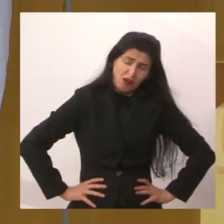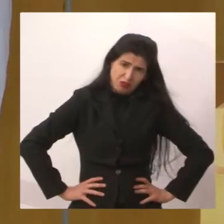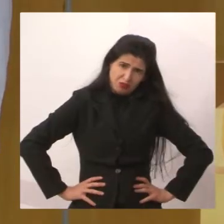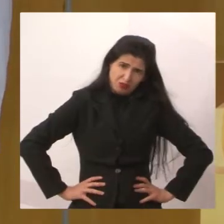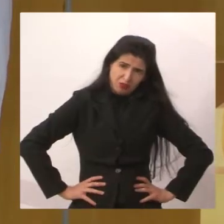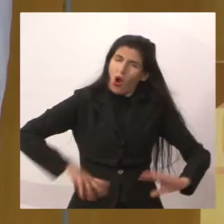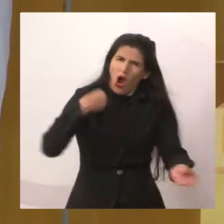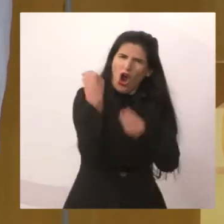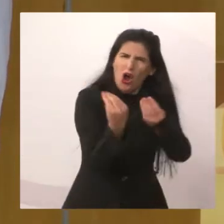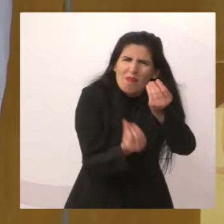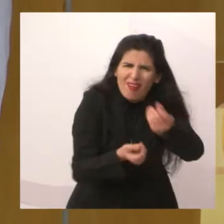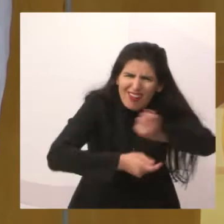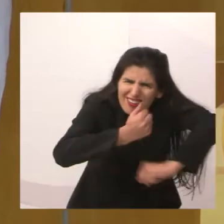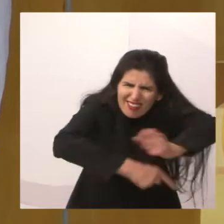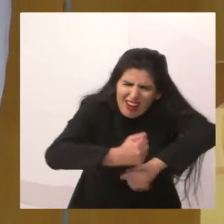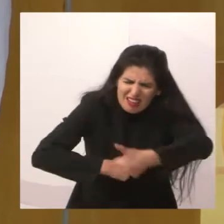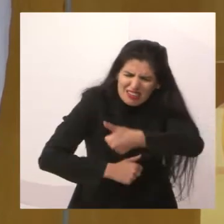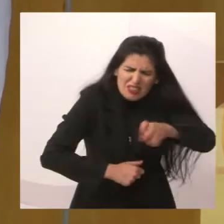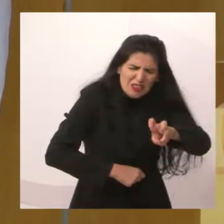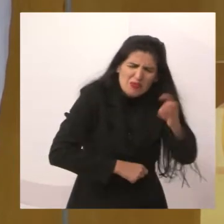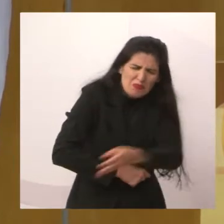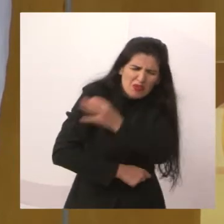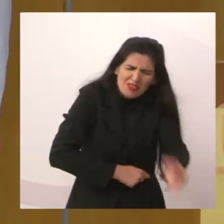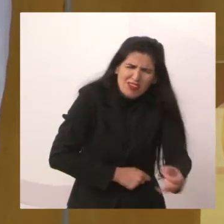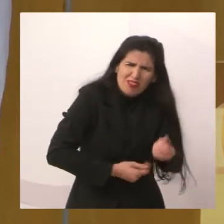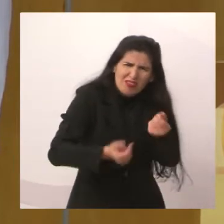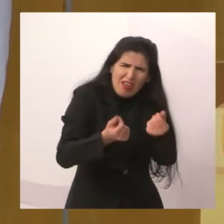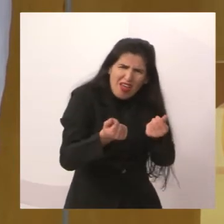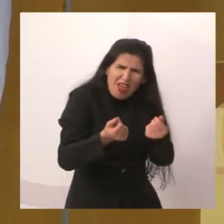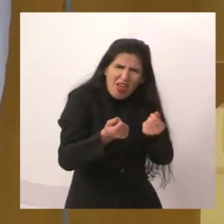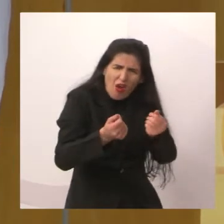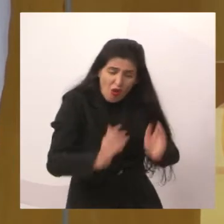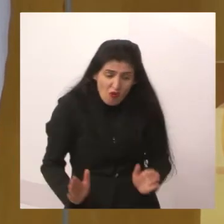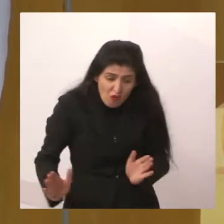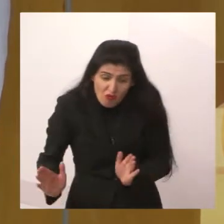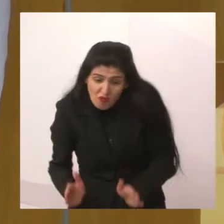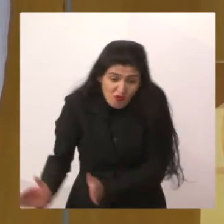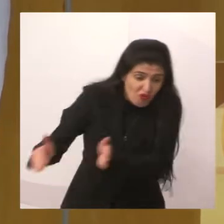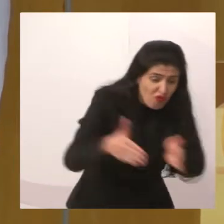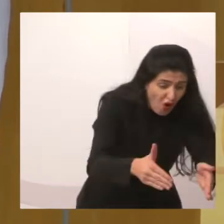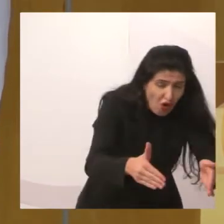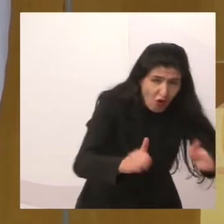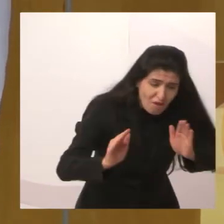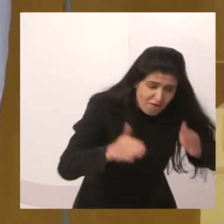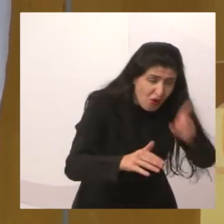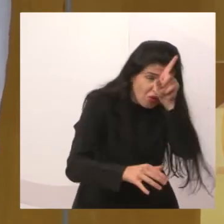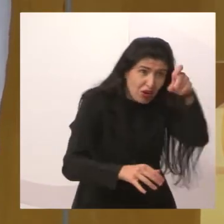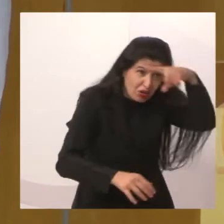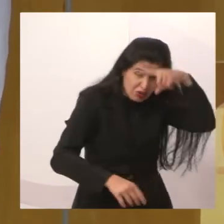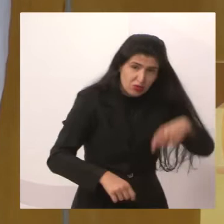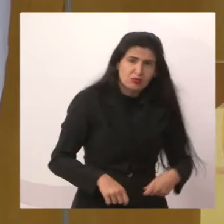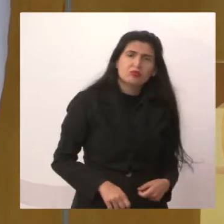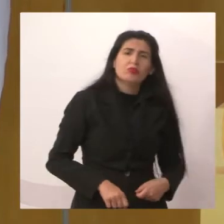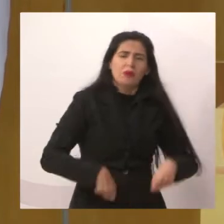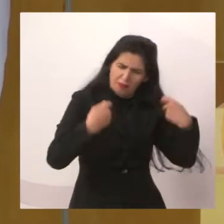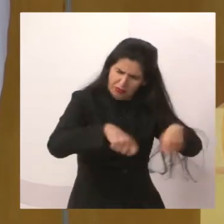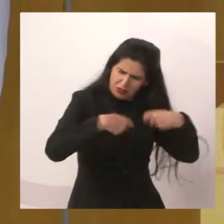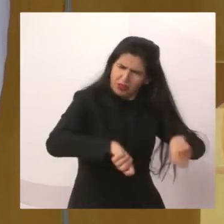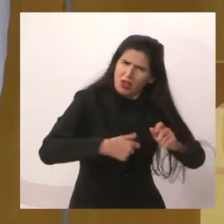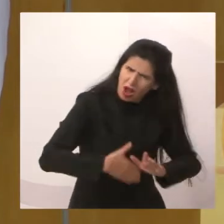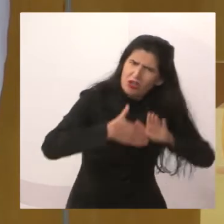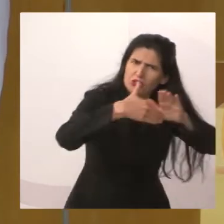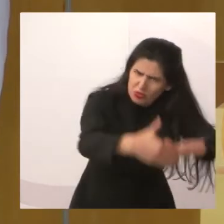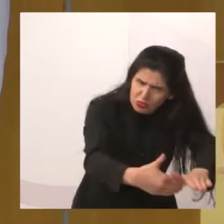sua verba e destinar para a saúde. Nós estamos vendo aí a dificuldade. Então, na saúde passa e sobra